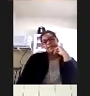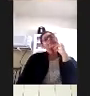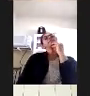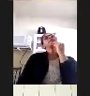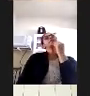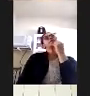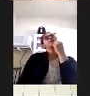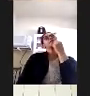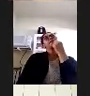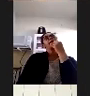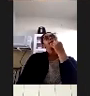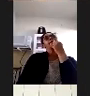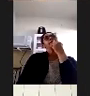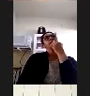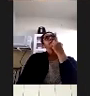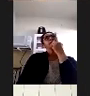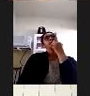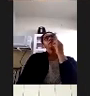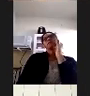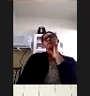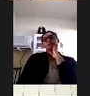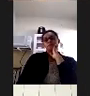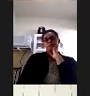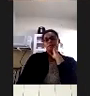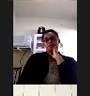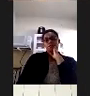família tomam banho normalmente, tá?